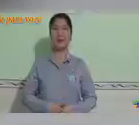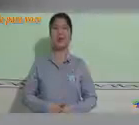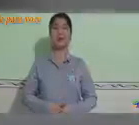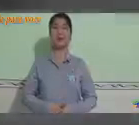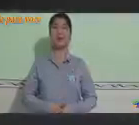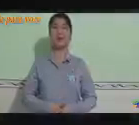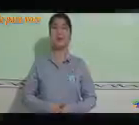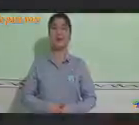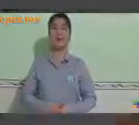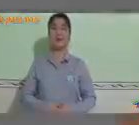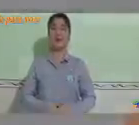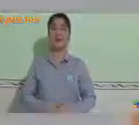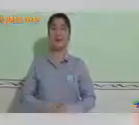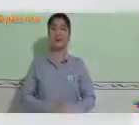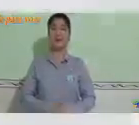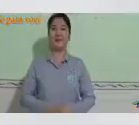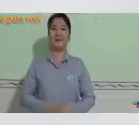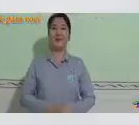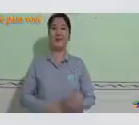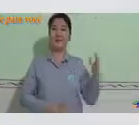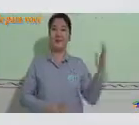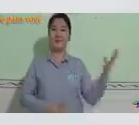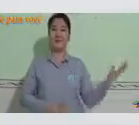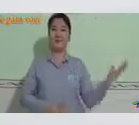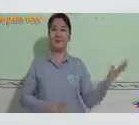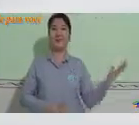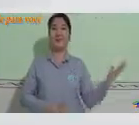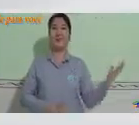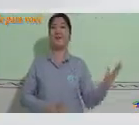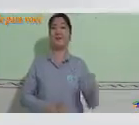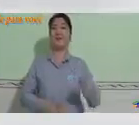de esfoliantes caseiros.